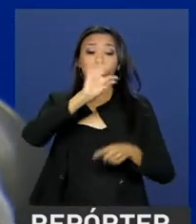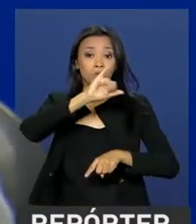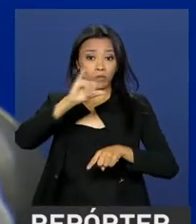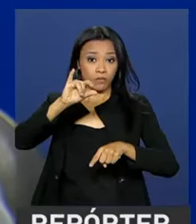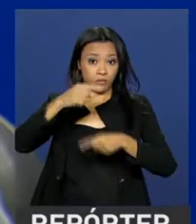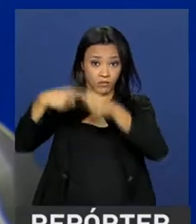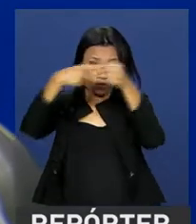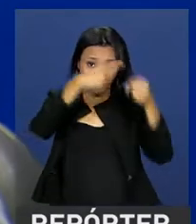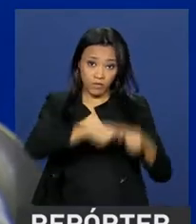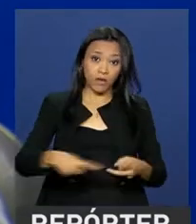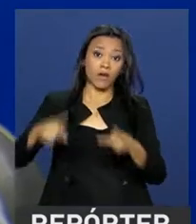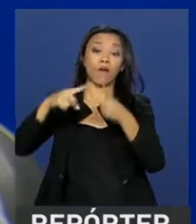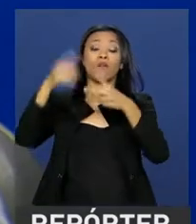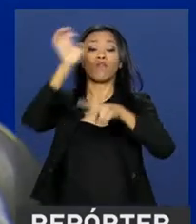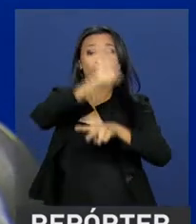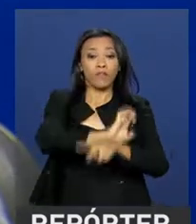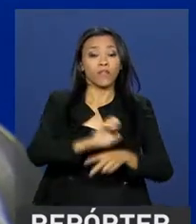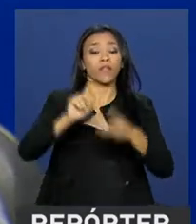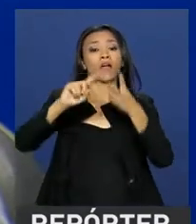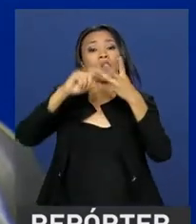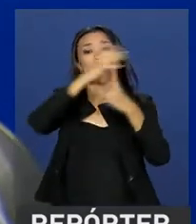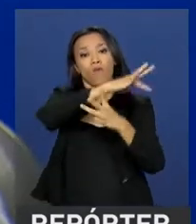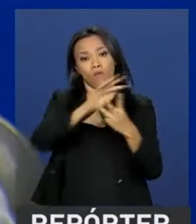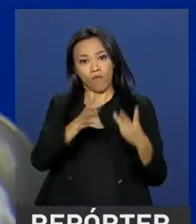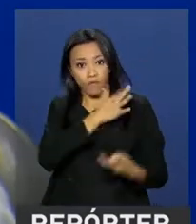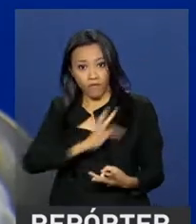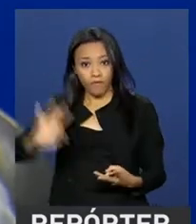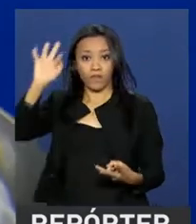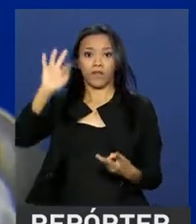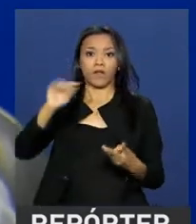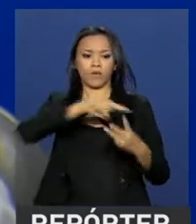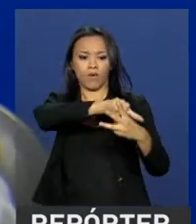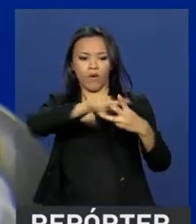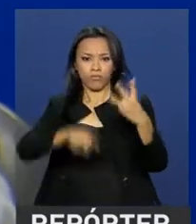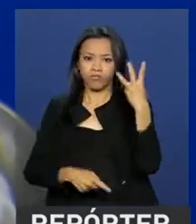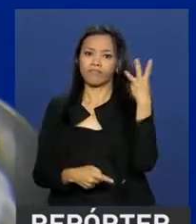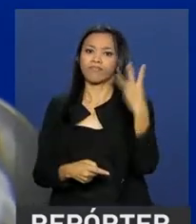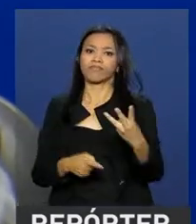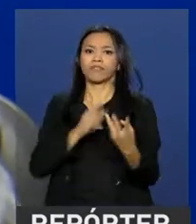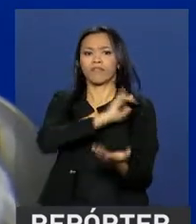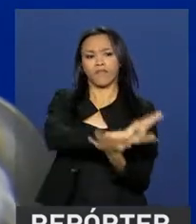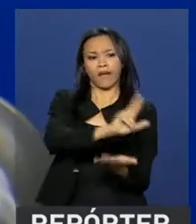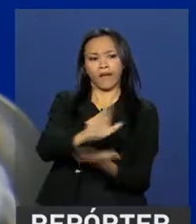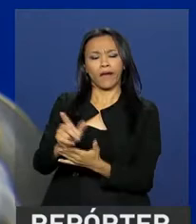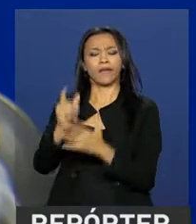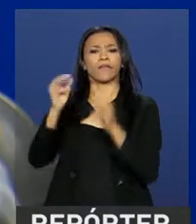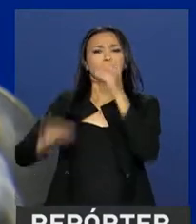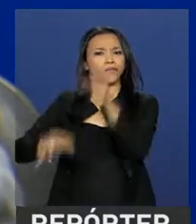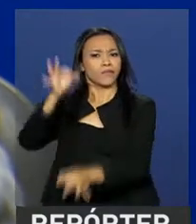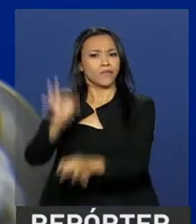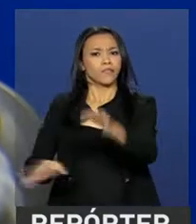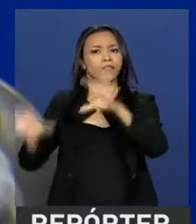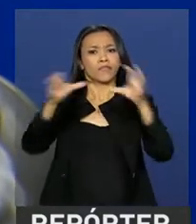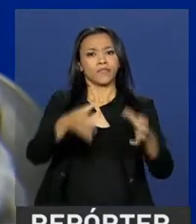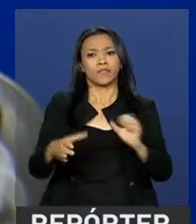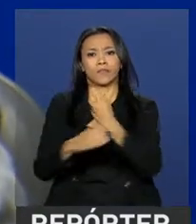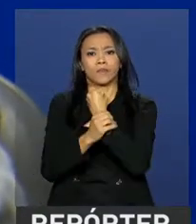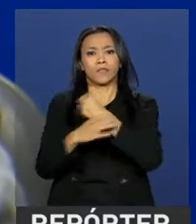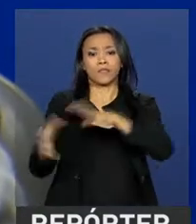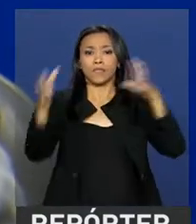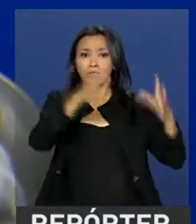o governo estadual governo federal os órgãos todos mas se diversos setores justiça segurança e inteligência defesa